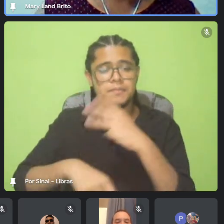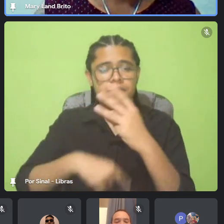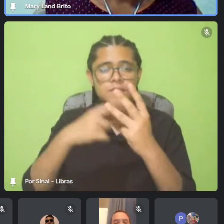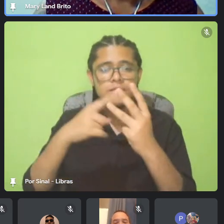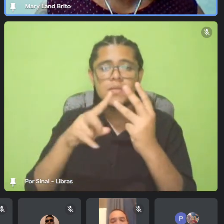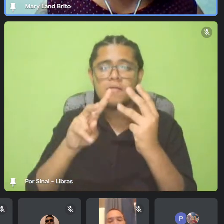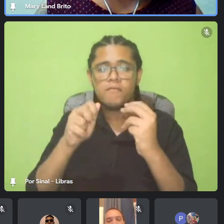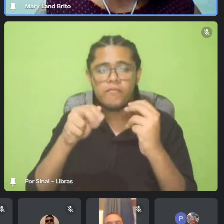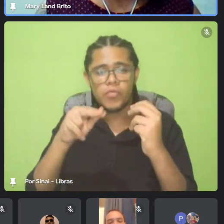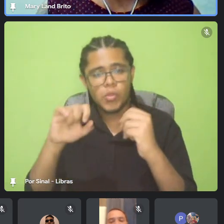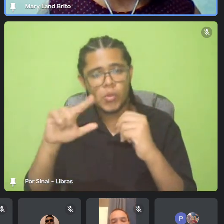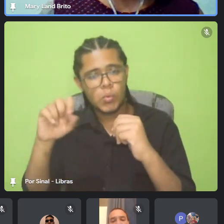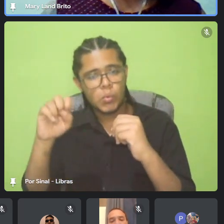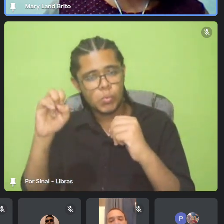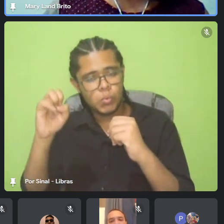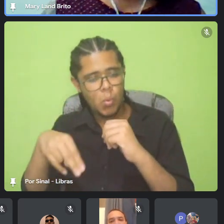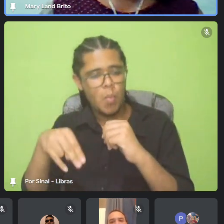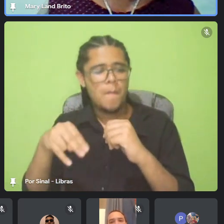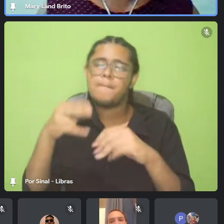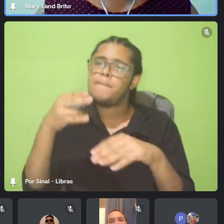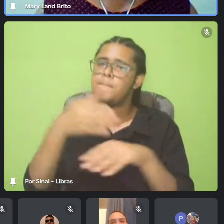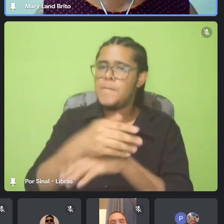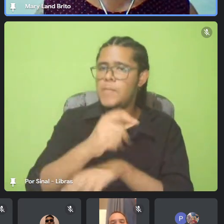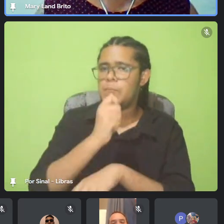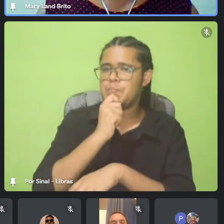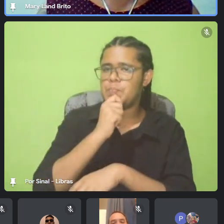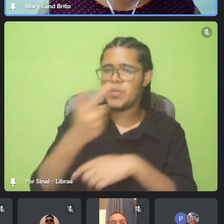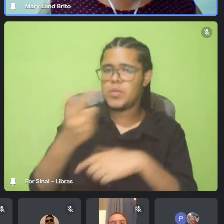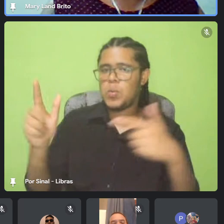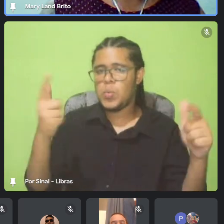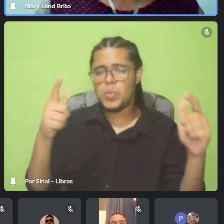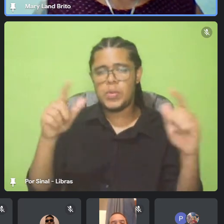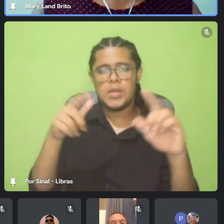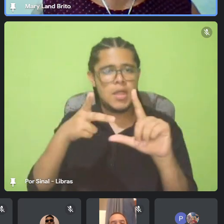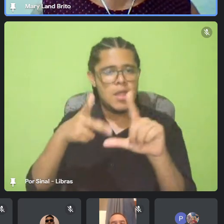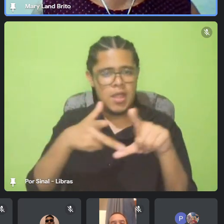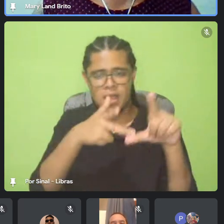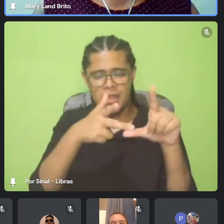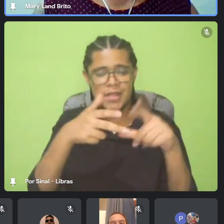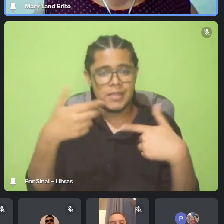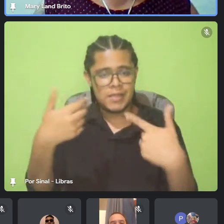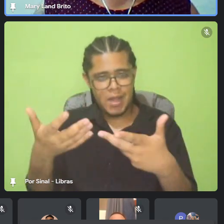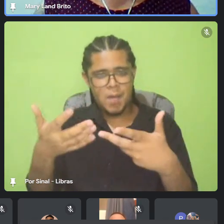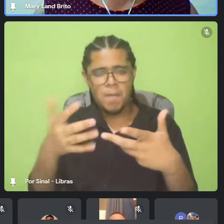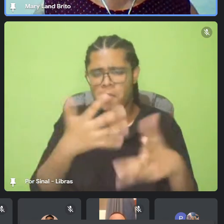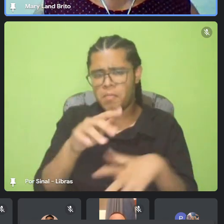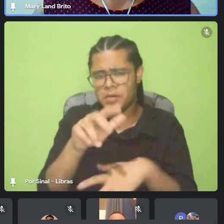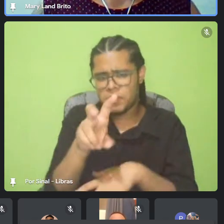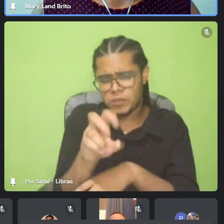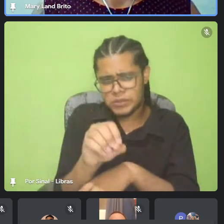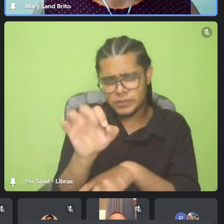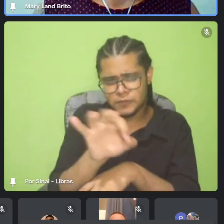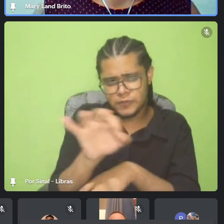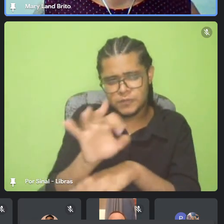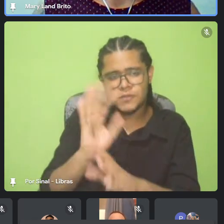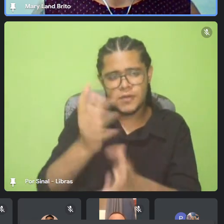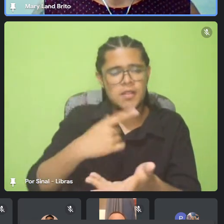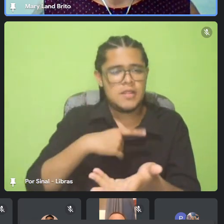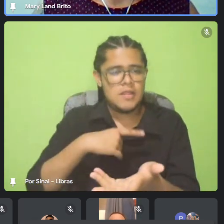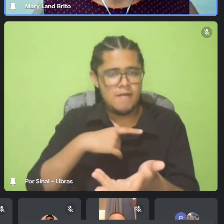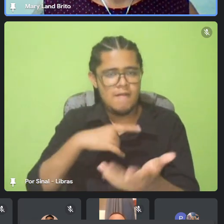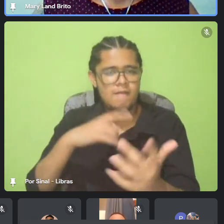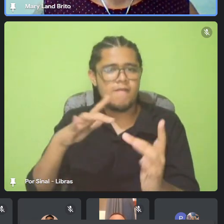dos que trouxeram a contribuição para a gente, metade e metade que já tiveram contato com a lei. Então,